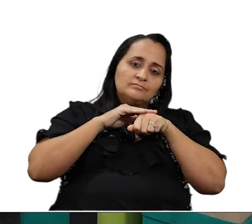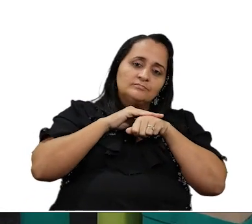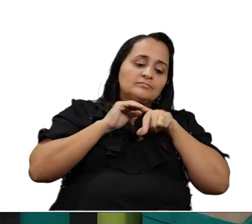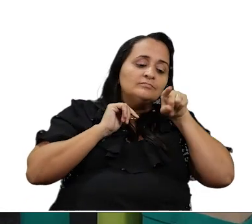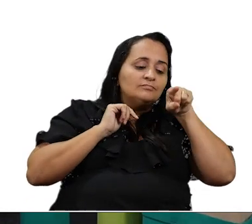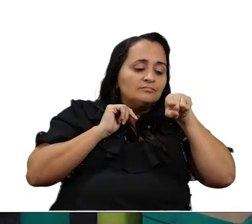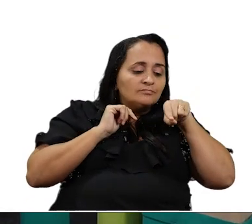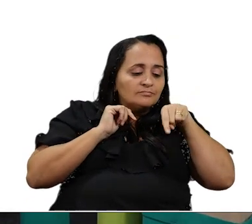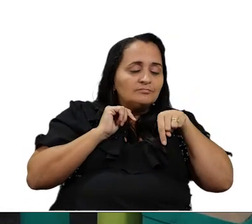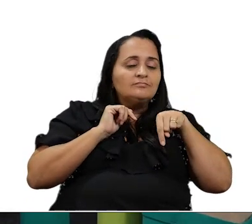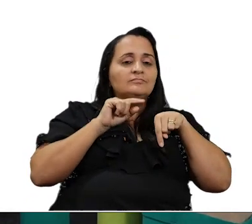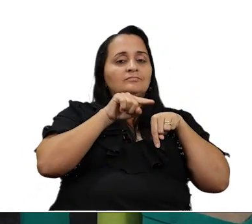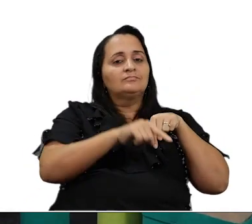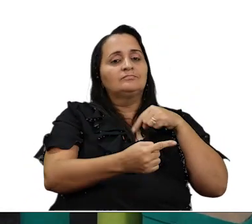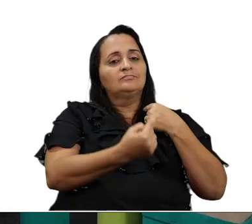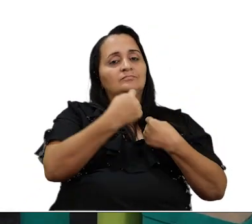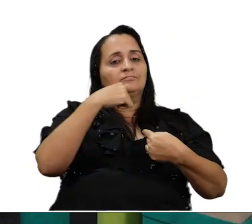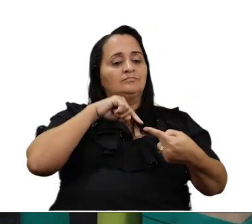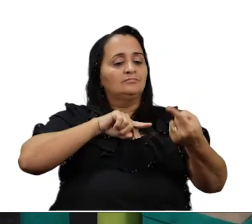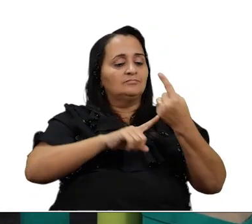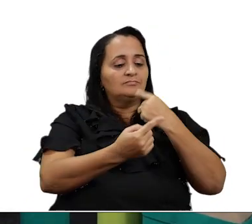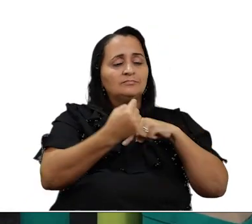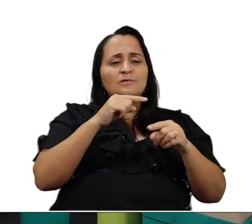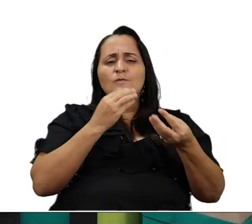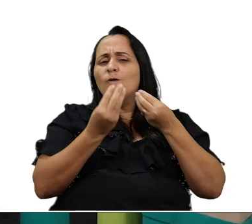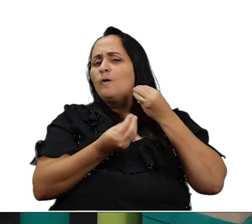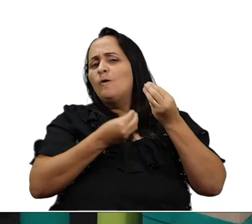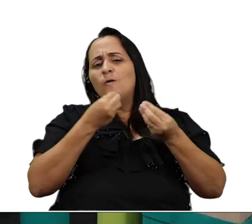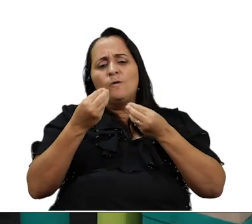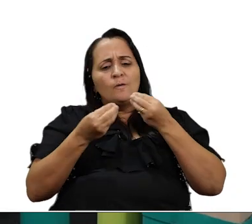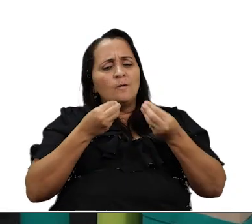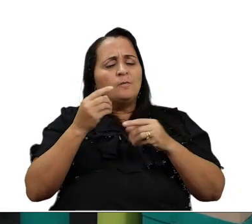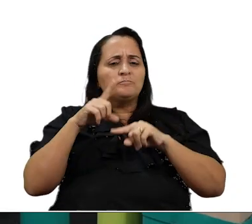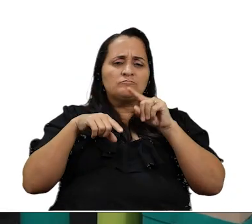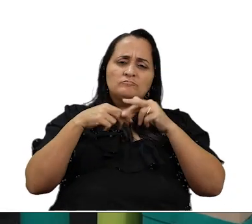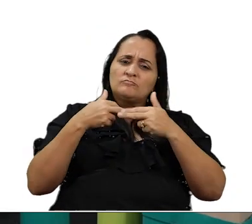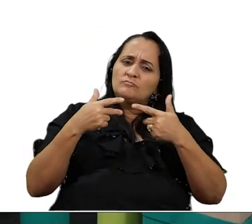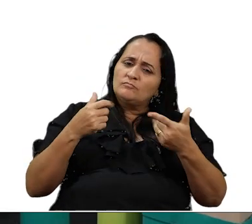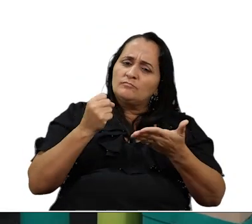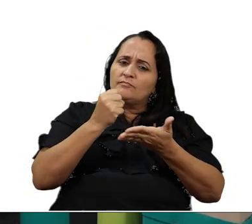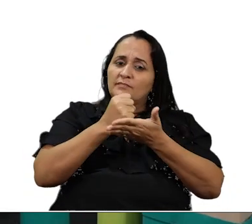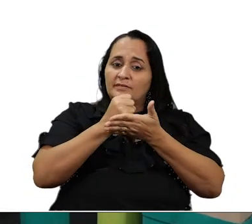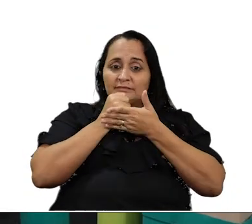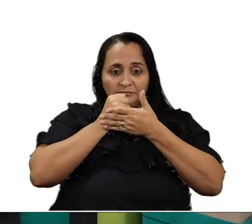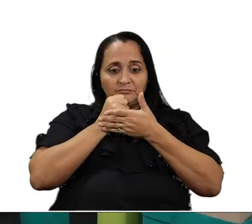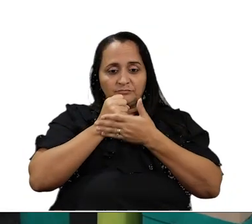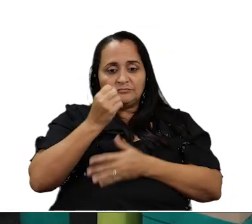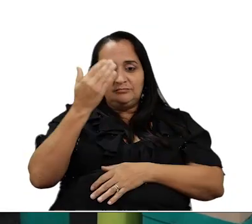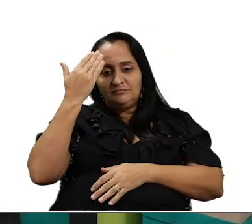texto. Então, a gente tem também subsídios, recursos que nos ajudam a,